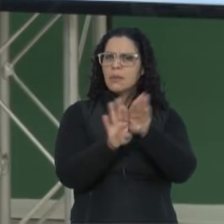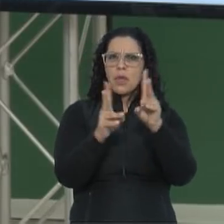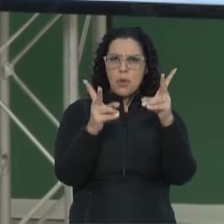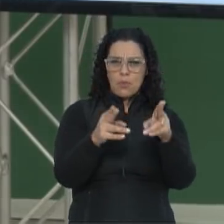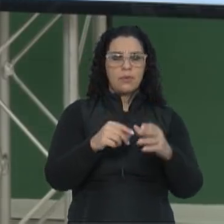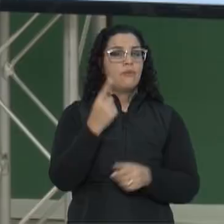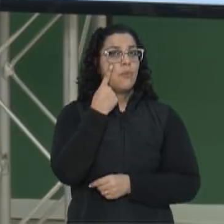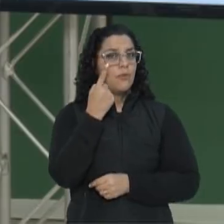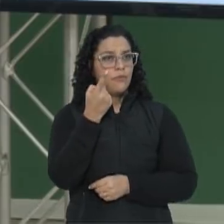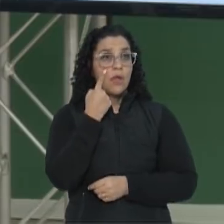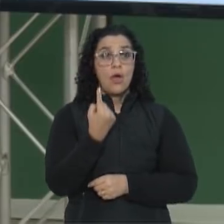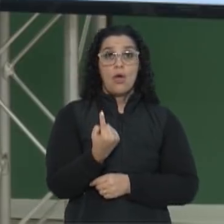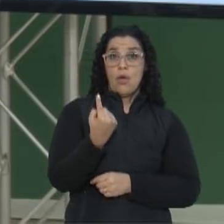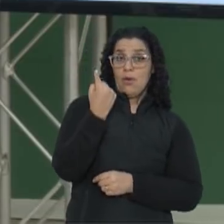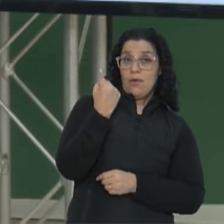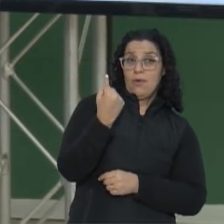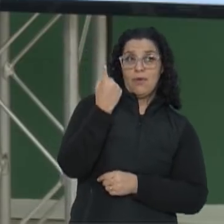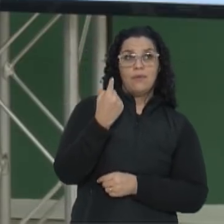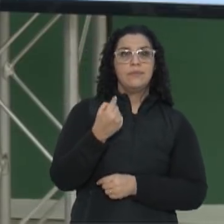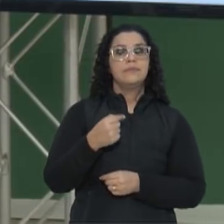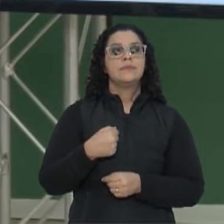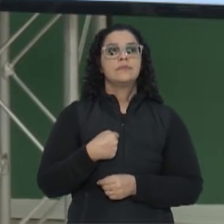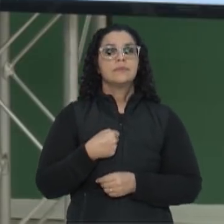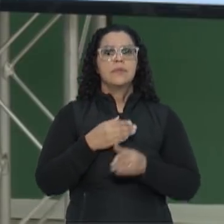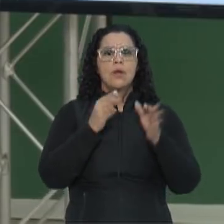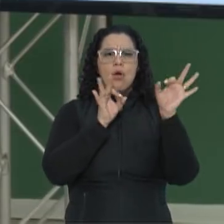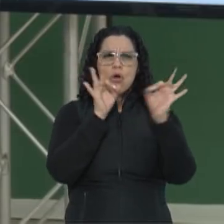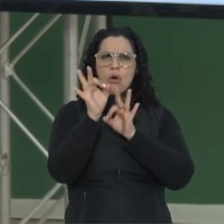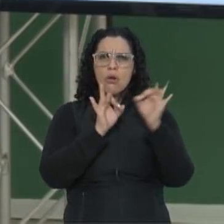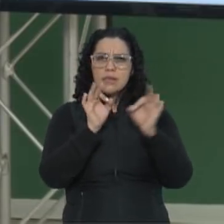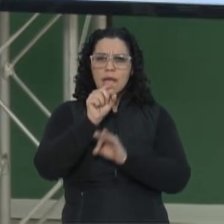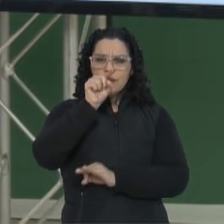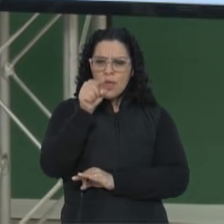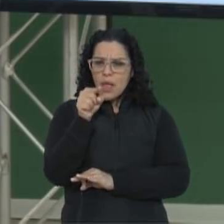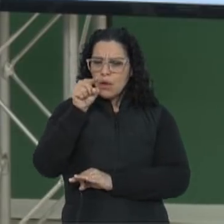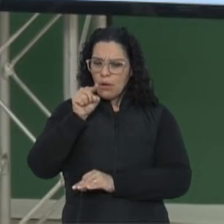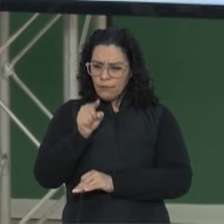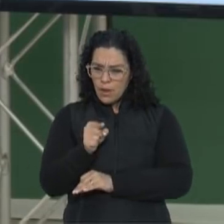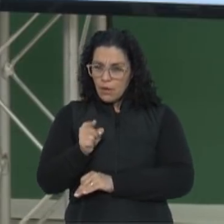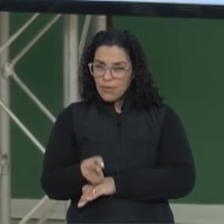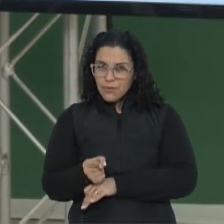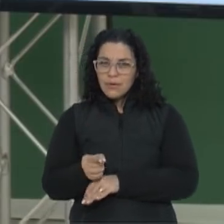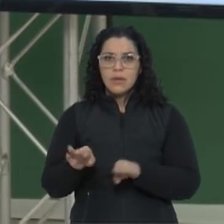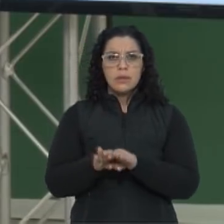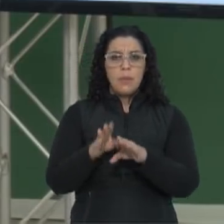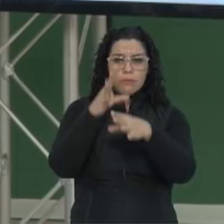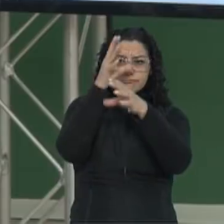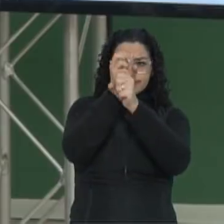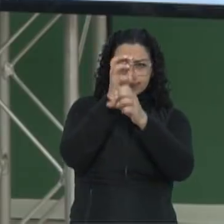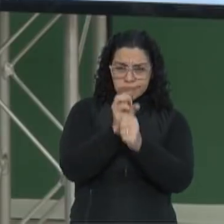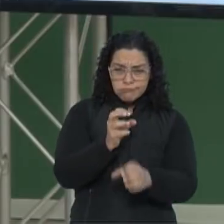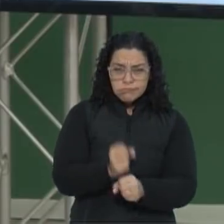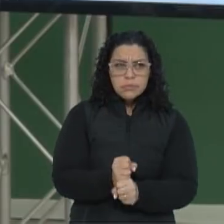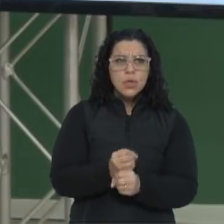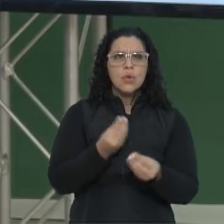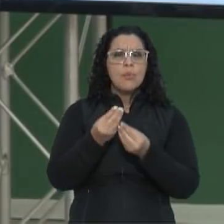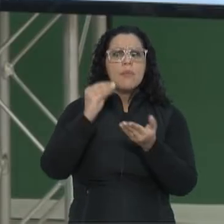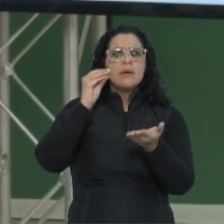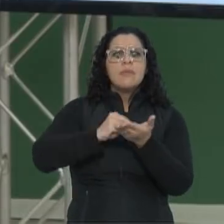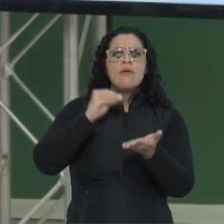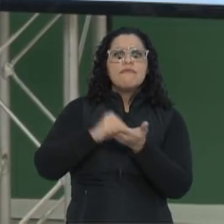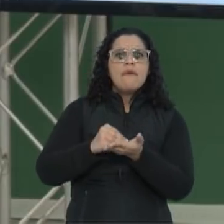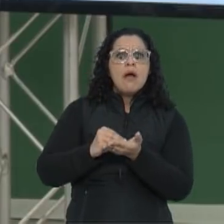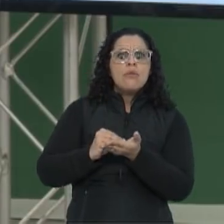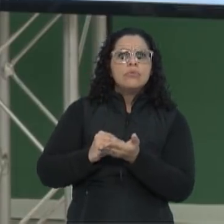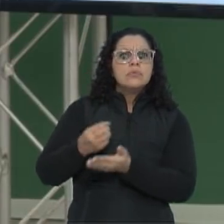ver? Olha lá o que aconteceu, ó. Organizei vírgula embaixo de vírgula e depois é só somar. Mas, professora, tá faltando um